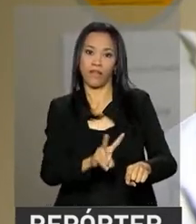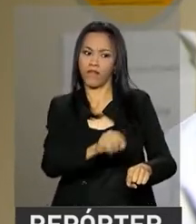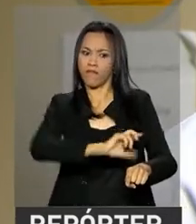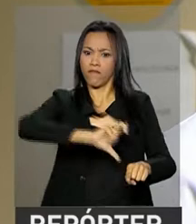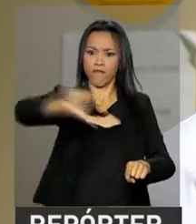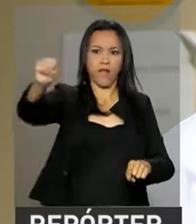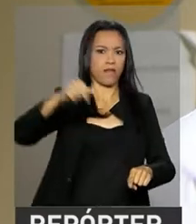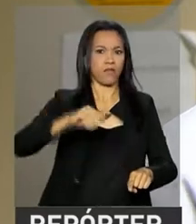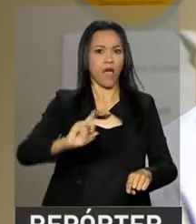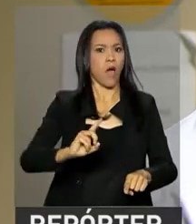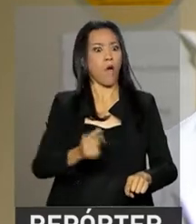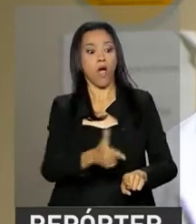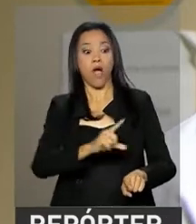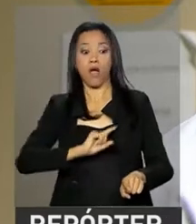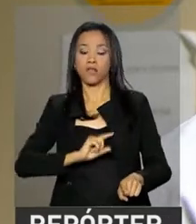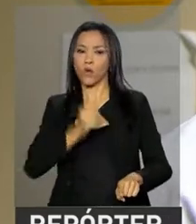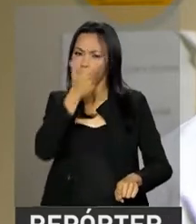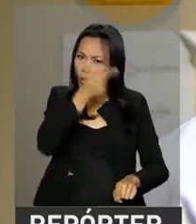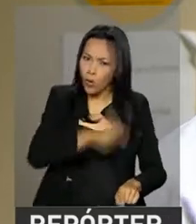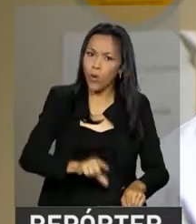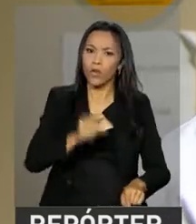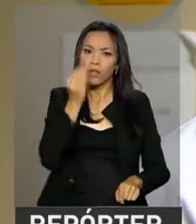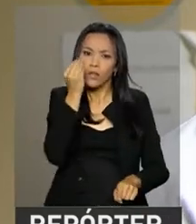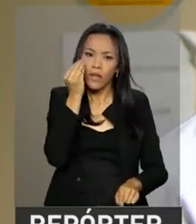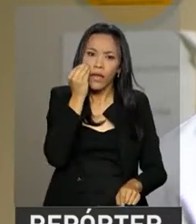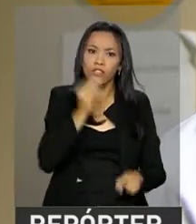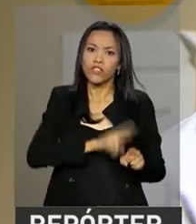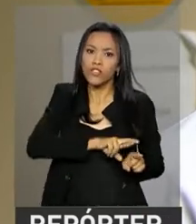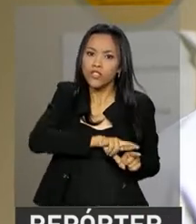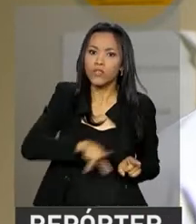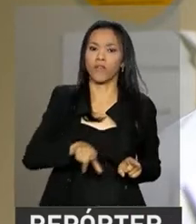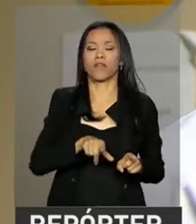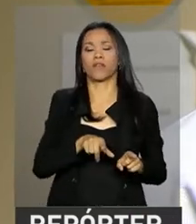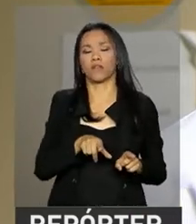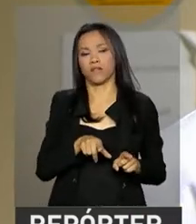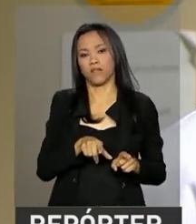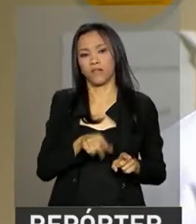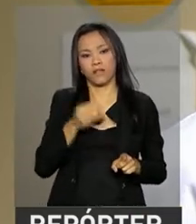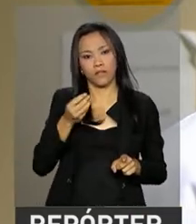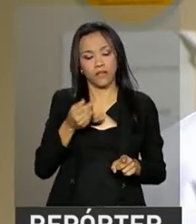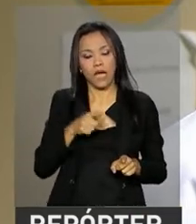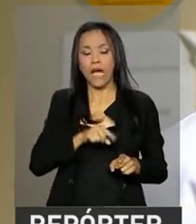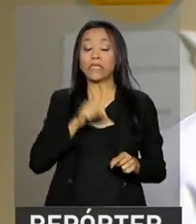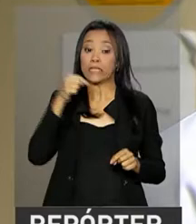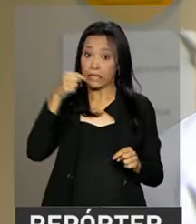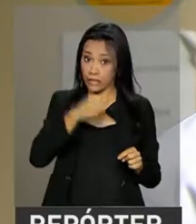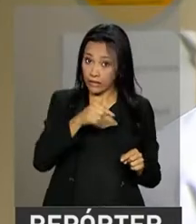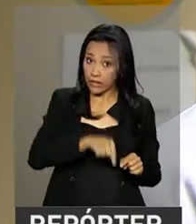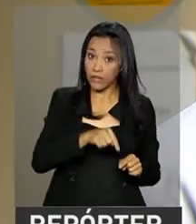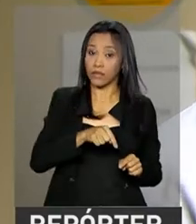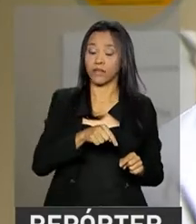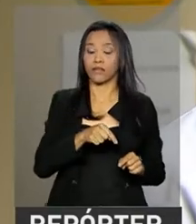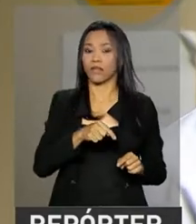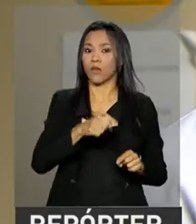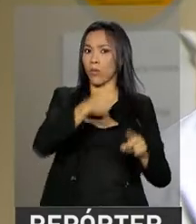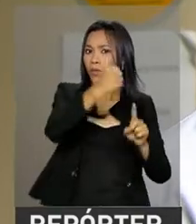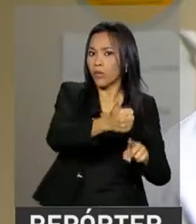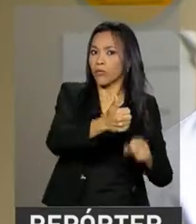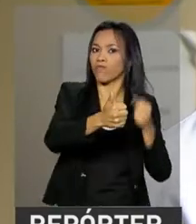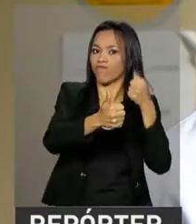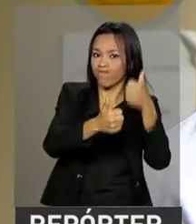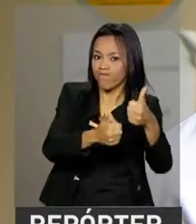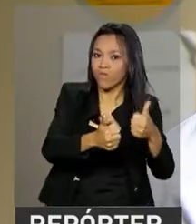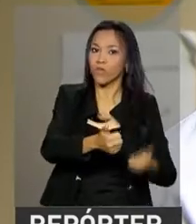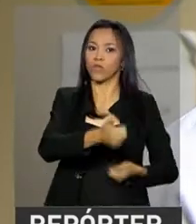imediatamente a gente faz outro teste de marca diferente e aí a partir desse instante se os dois testes